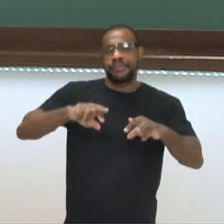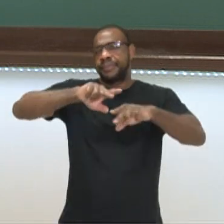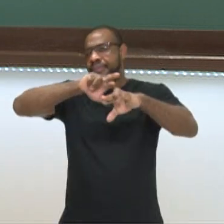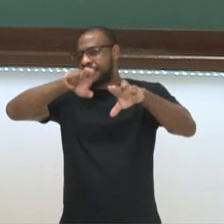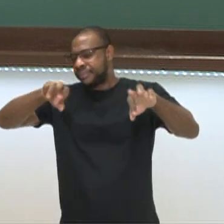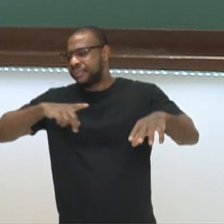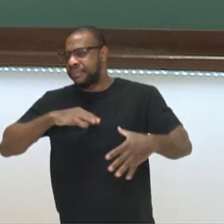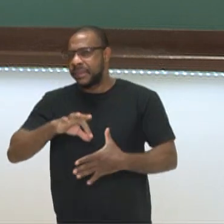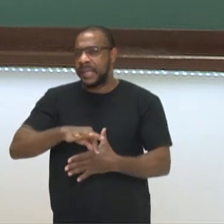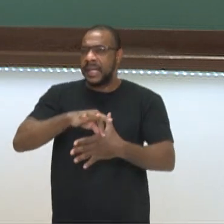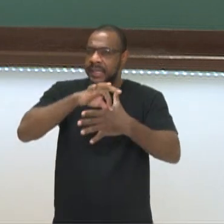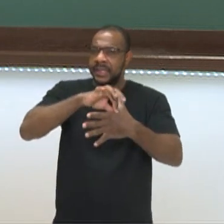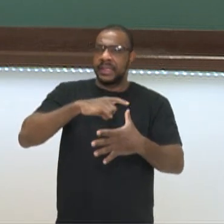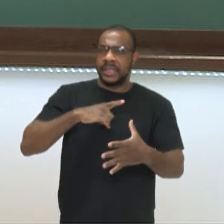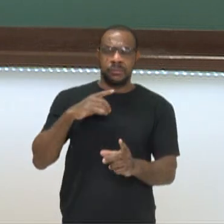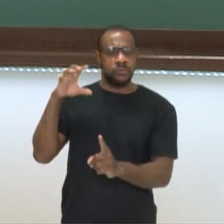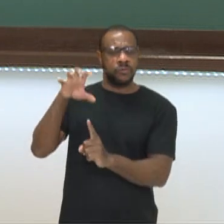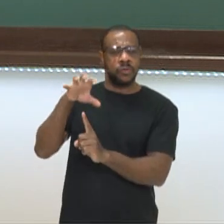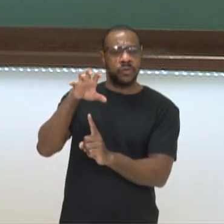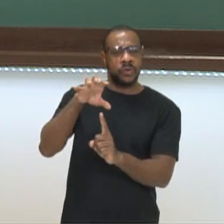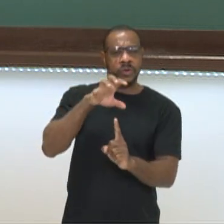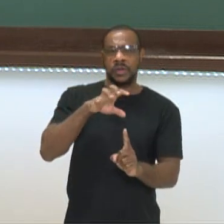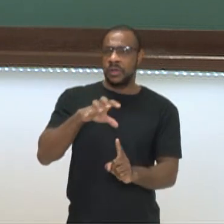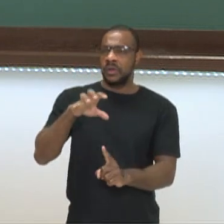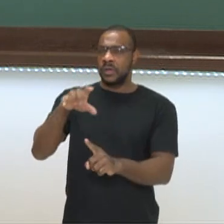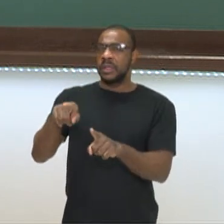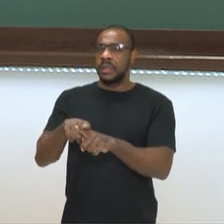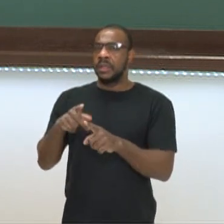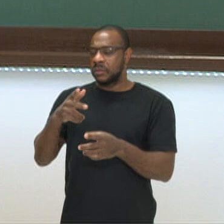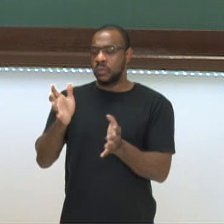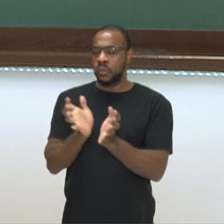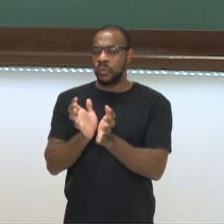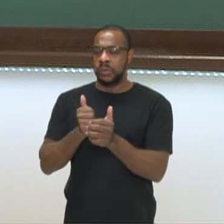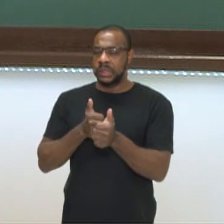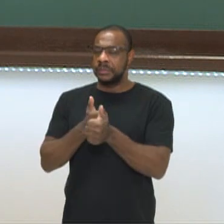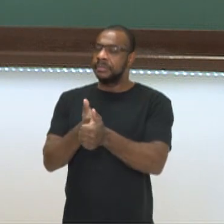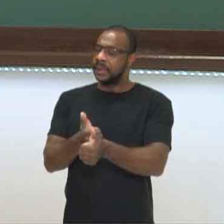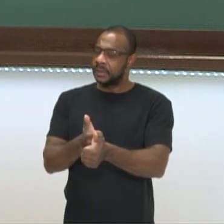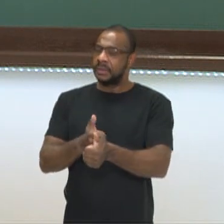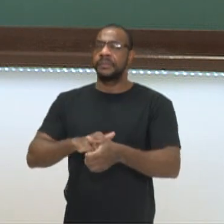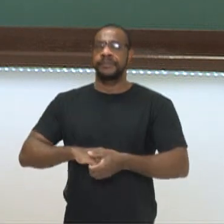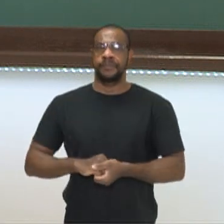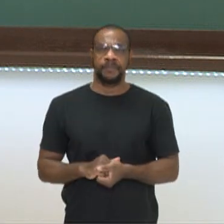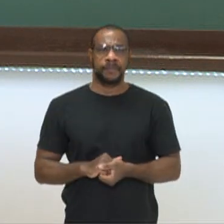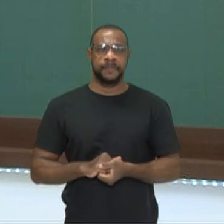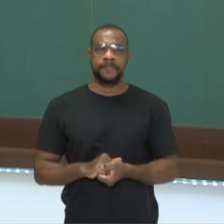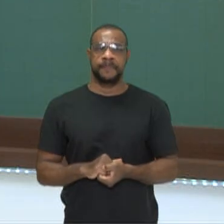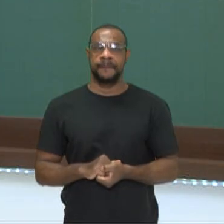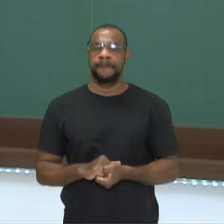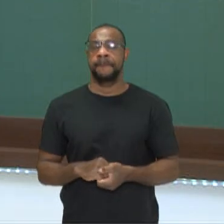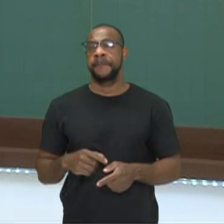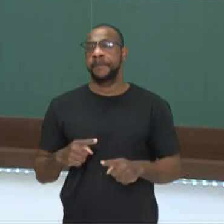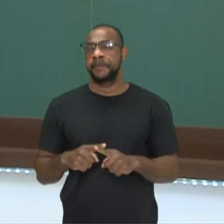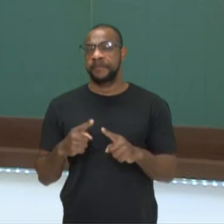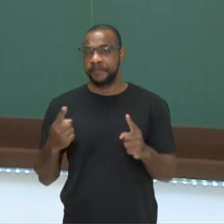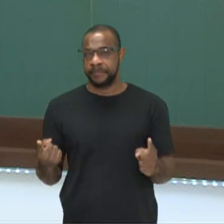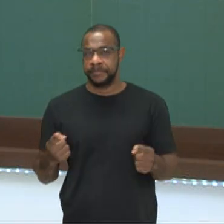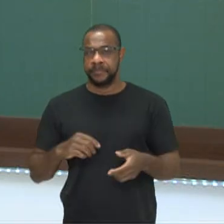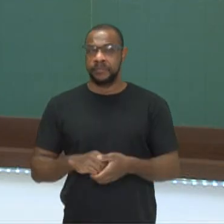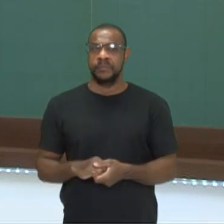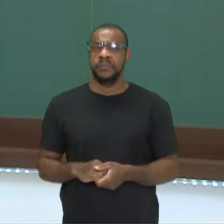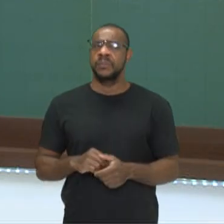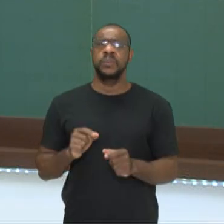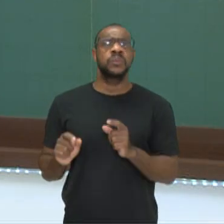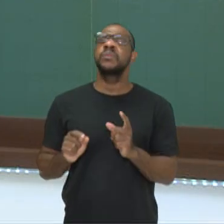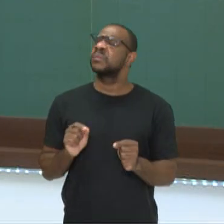por meio da sua influência nos seus seguidores, nos seus devotos, nos seus adeptos. Mas você sabe qual é a